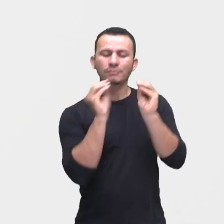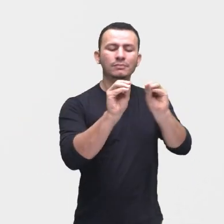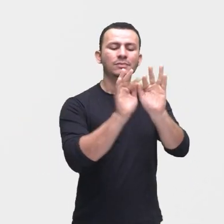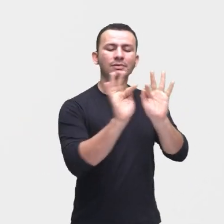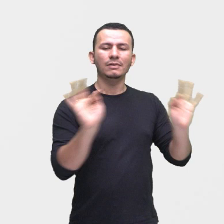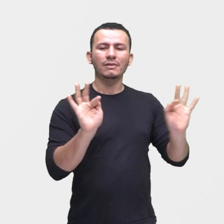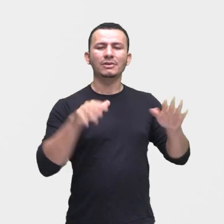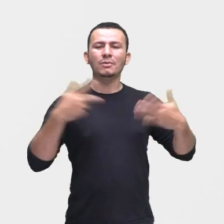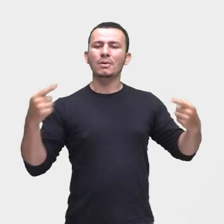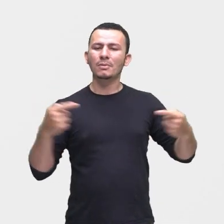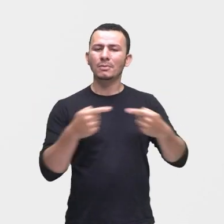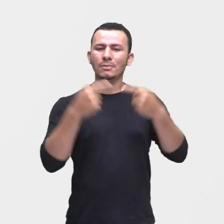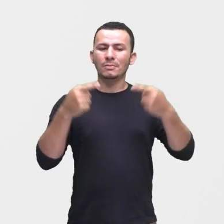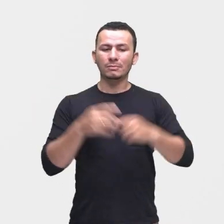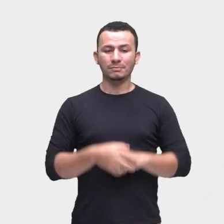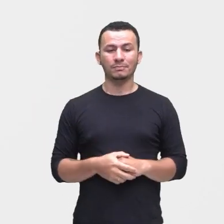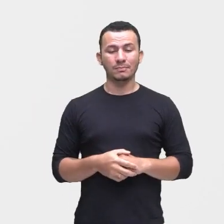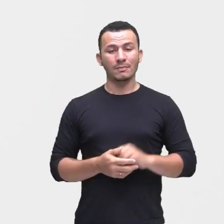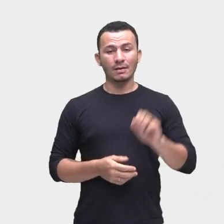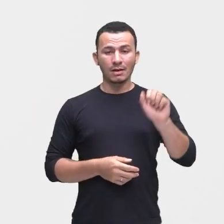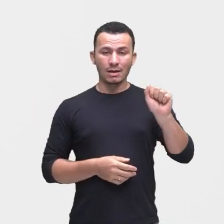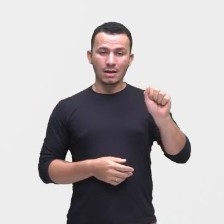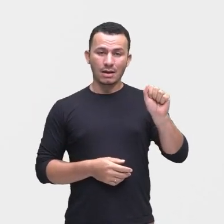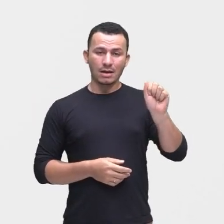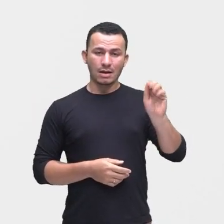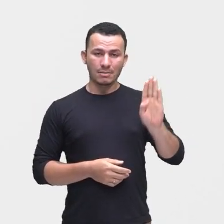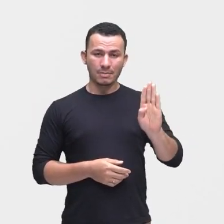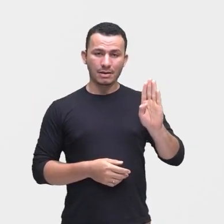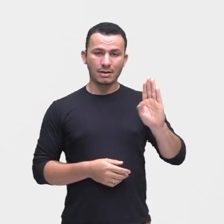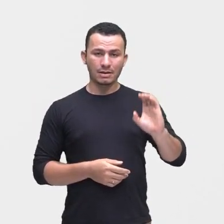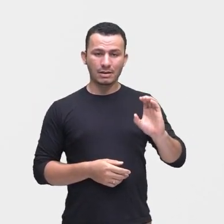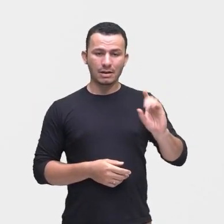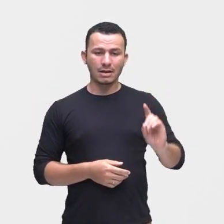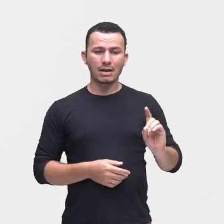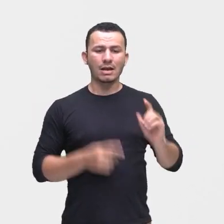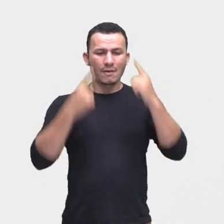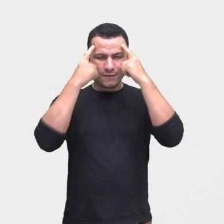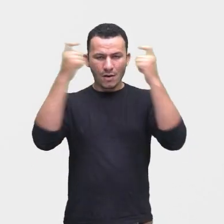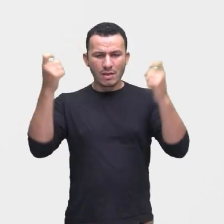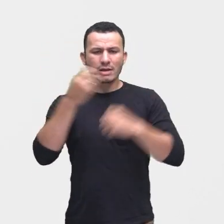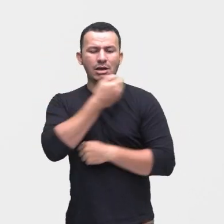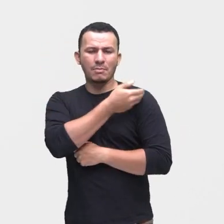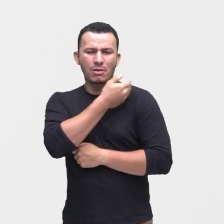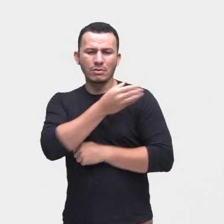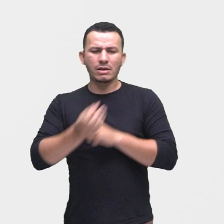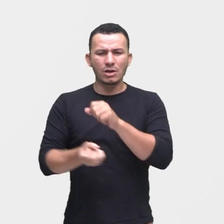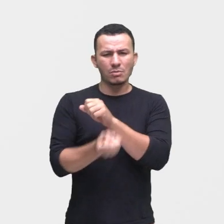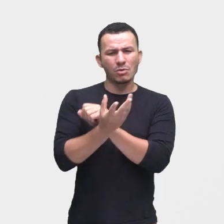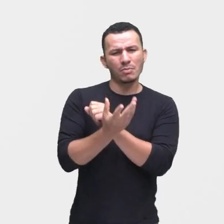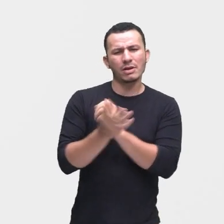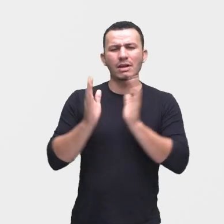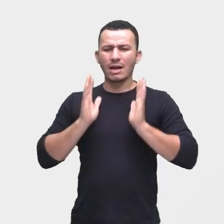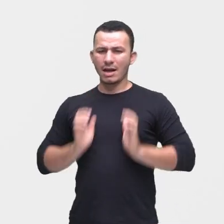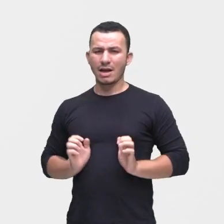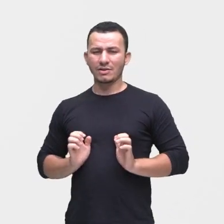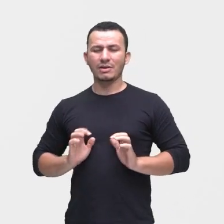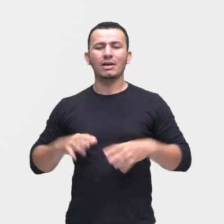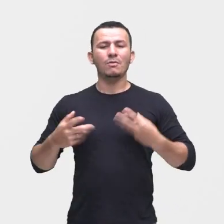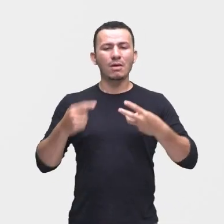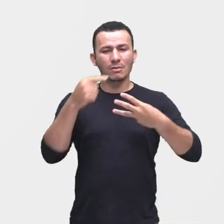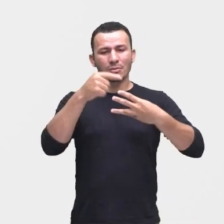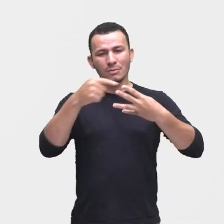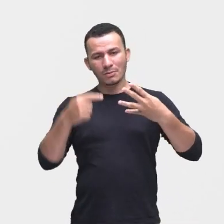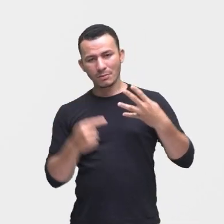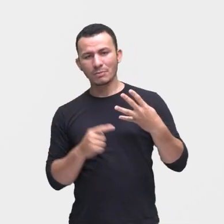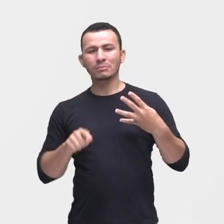naquela lacuna? Letra A, violência. Letra B, preconceito. Letra C, propina. Ou letra D, ética? O